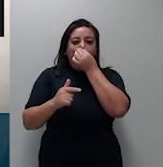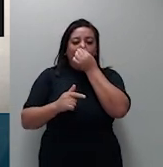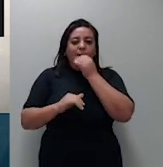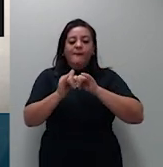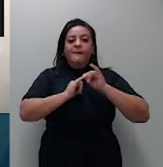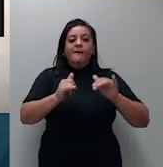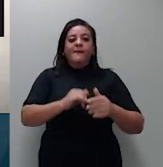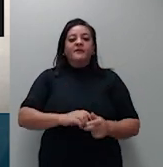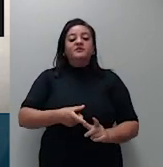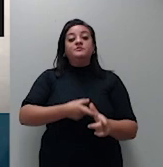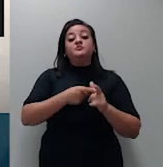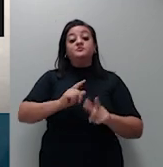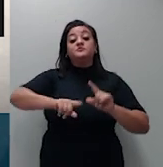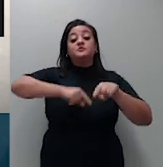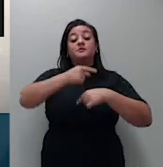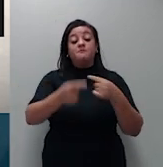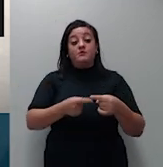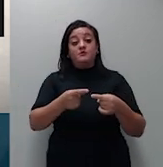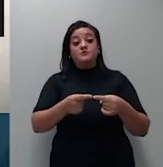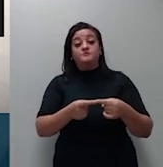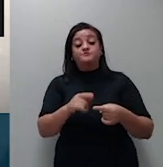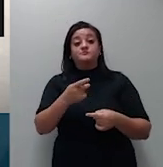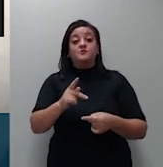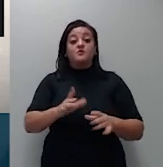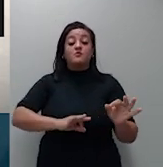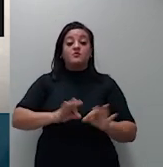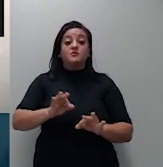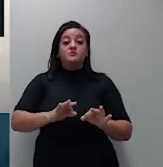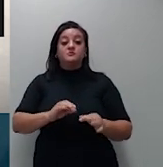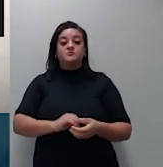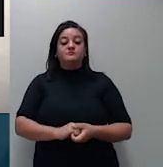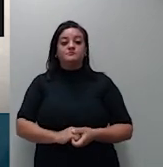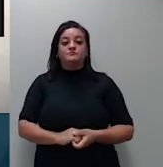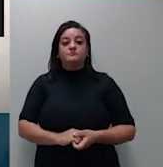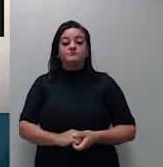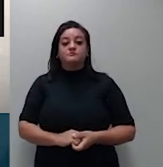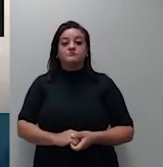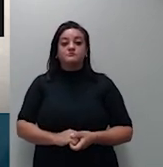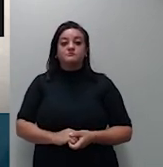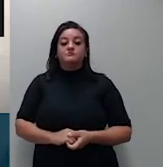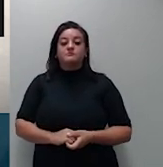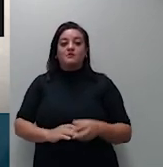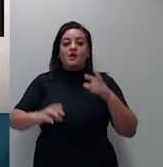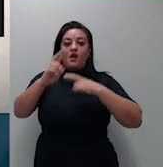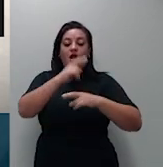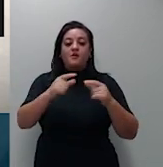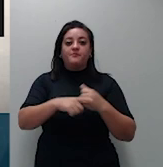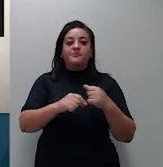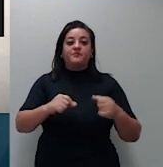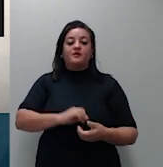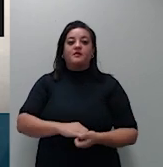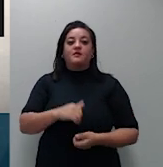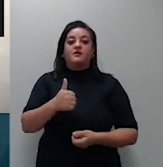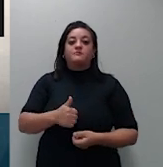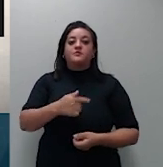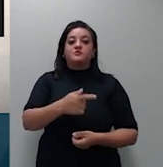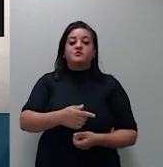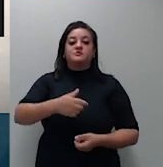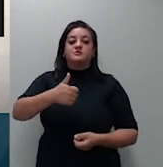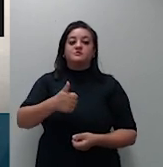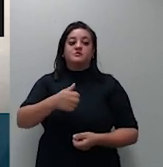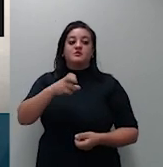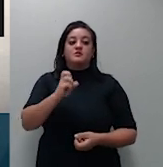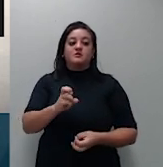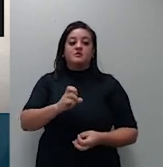posteriores a sua instituição confira os artigos 1715 e seu parágrafo